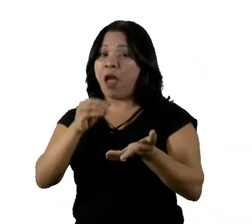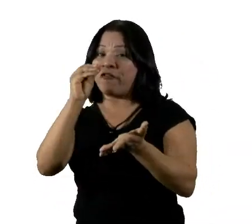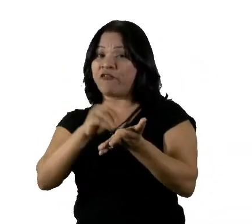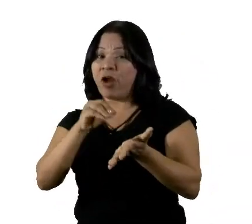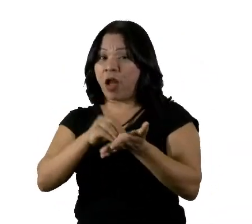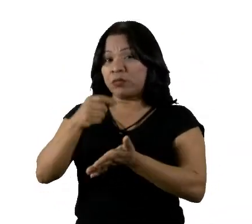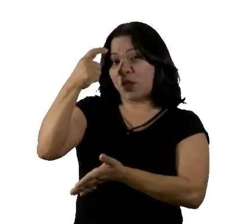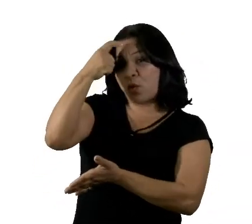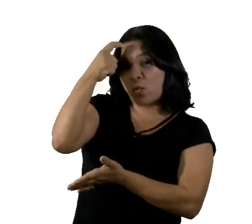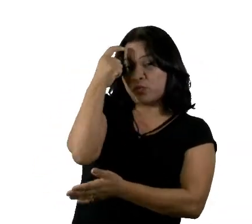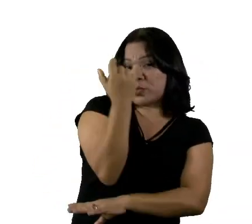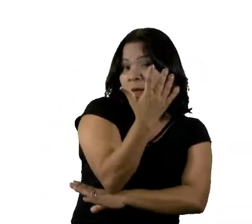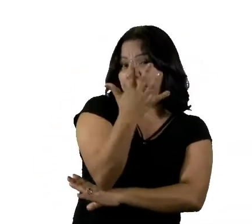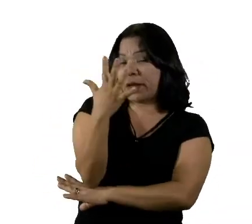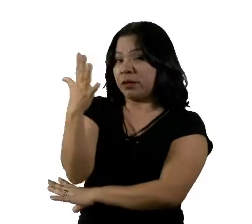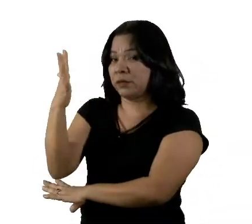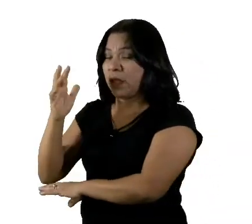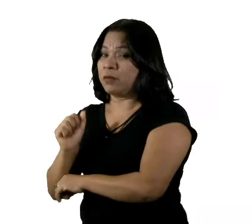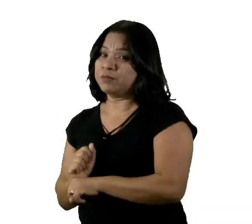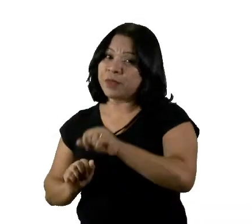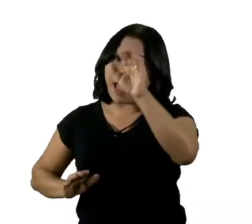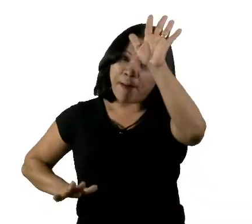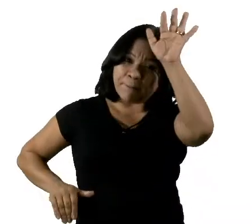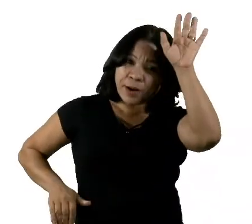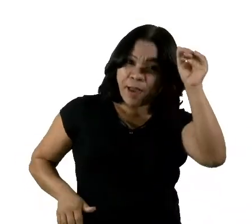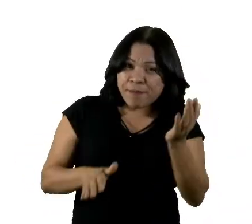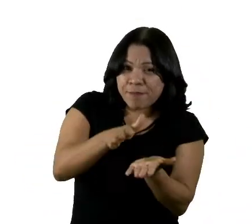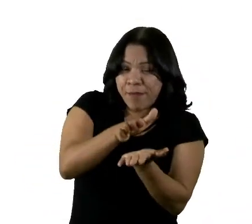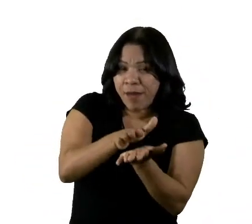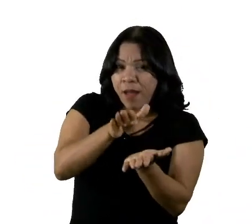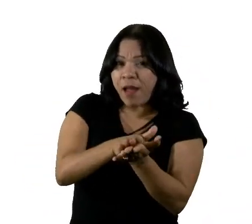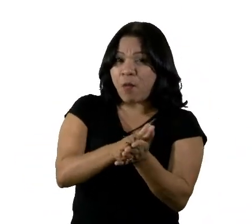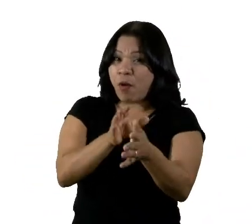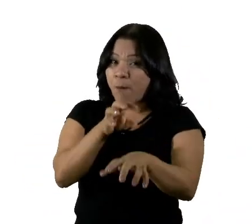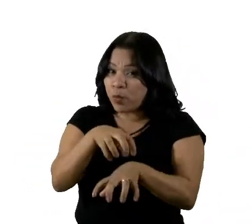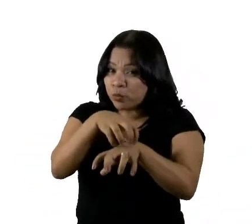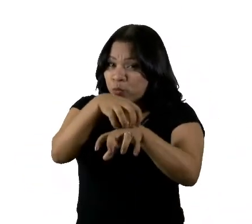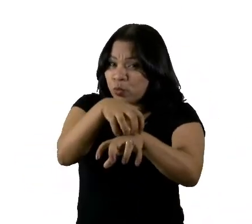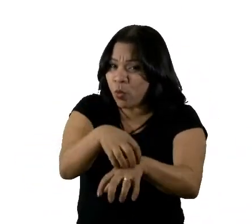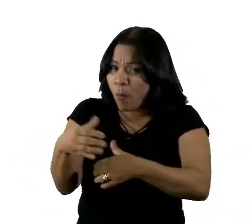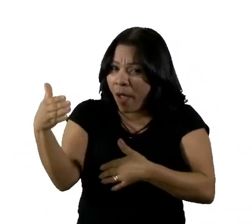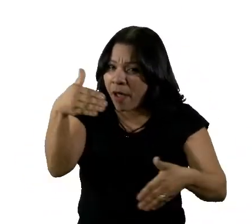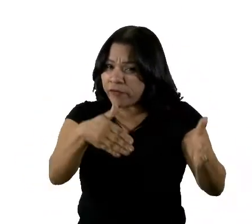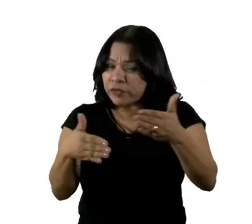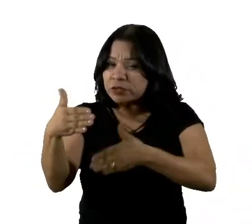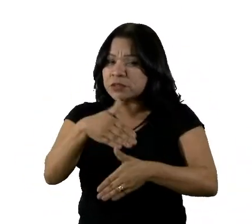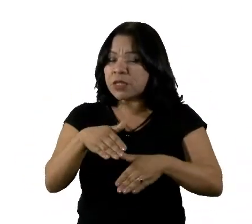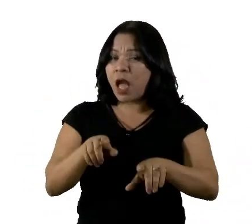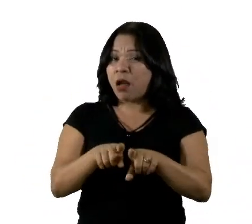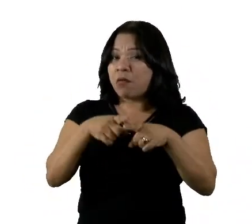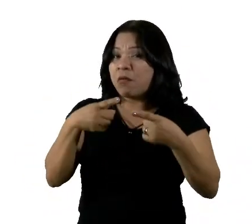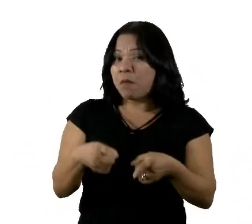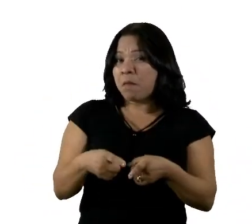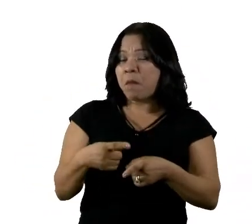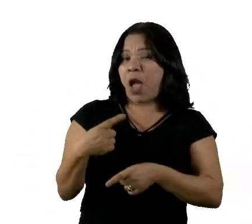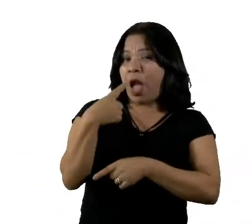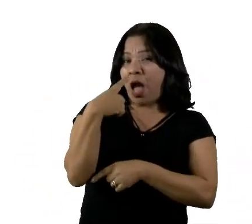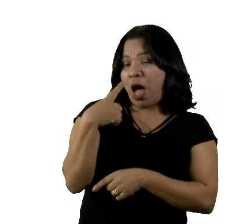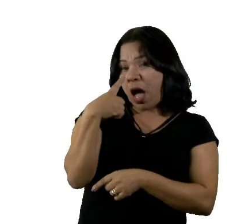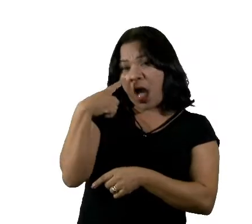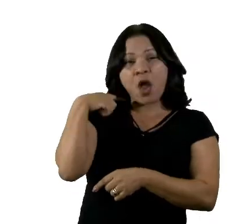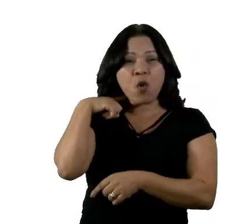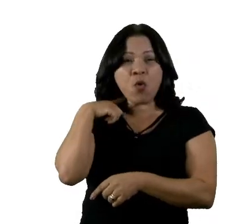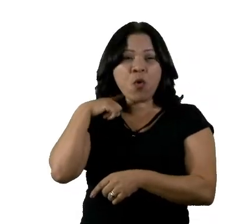em Palmas, é um dos pontos turísticos mais visitados. Porém, o lixo tem ganhado espaço dentro